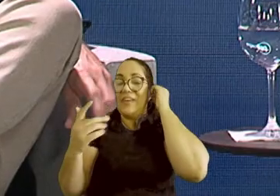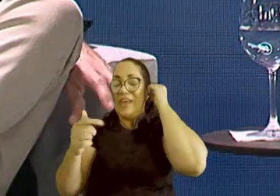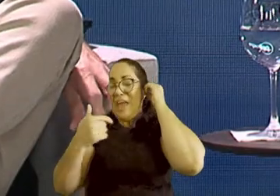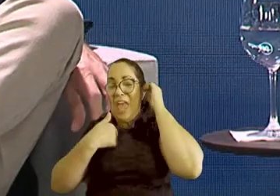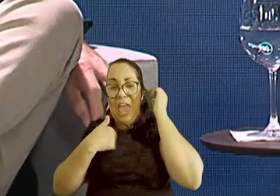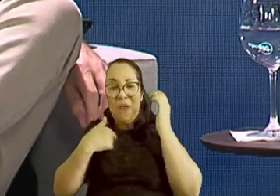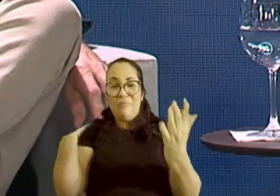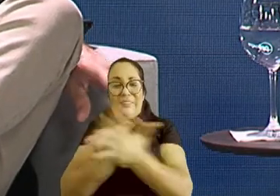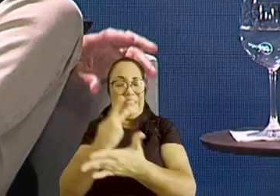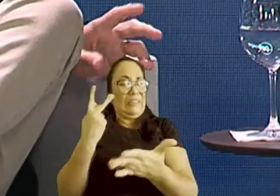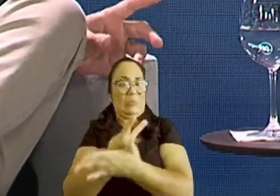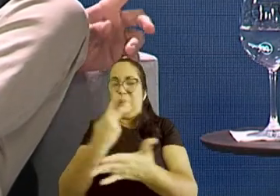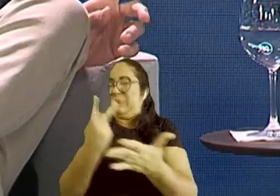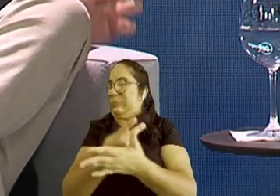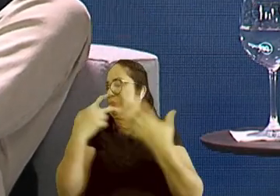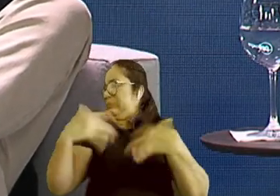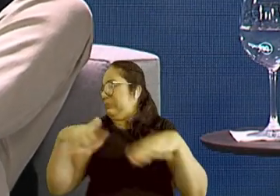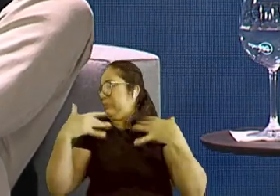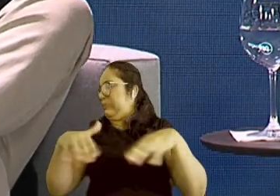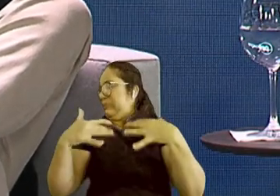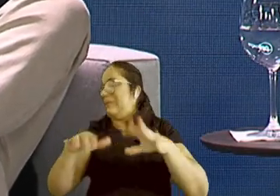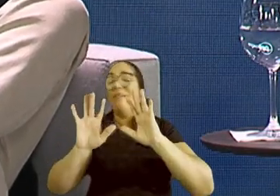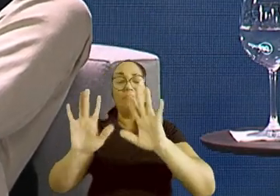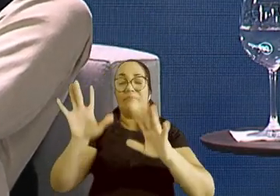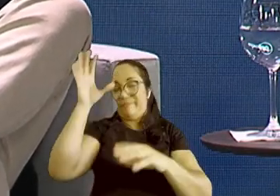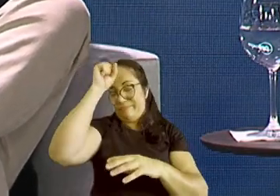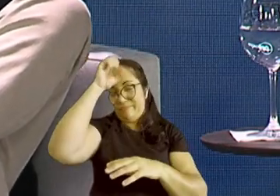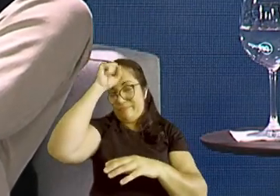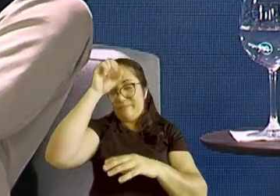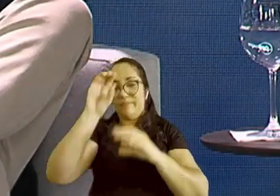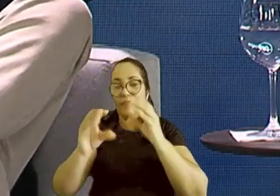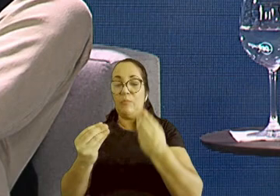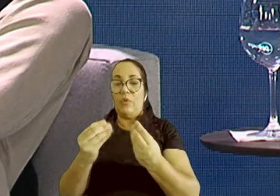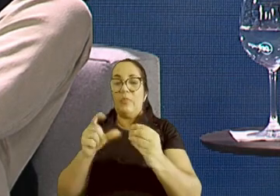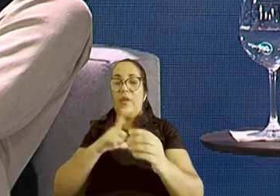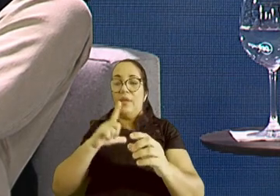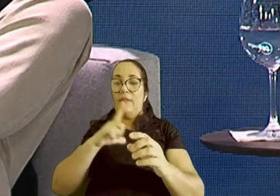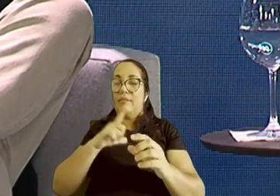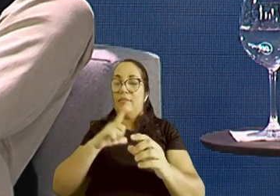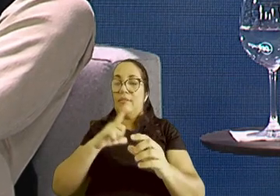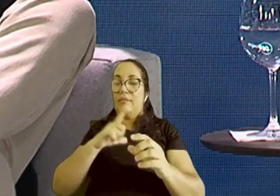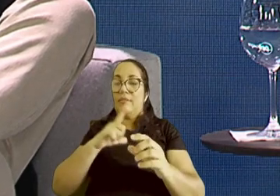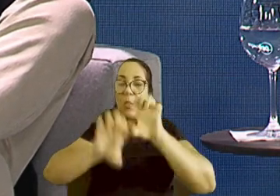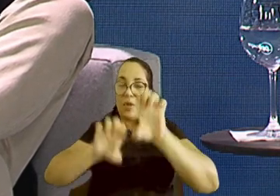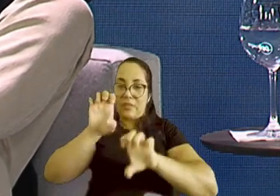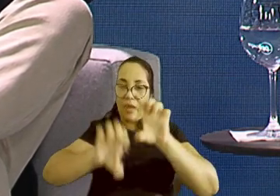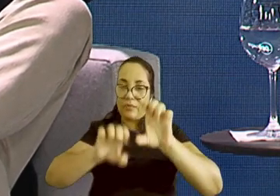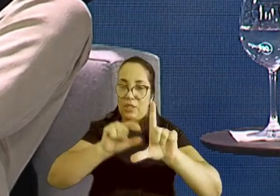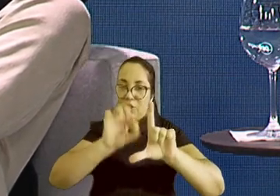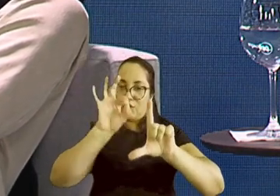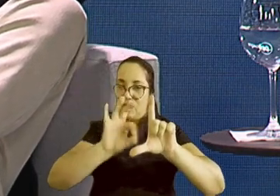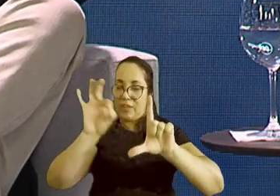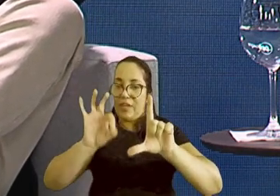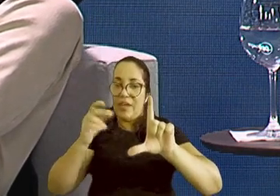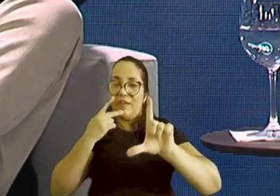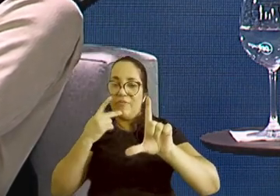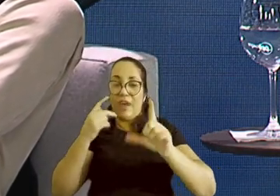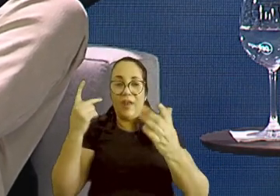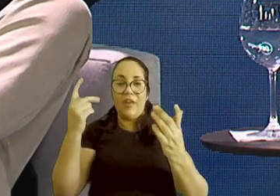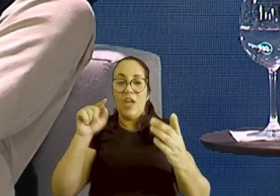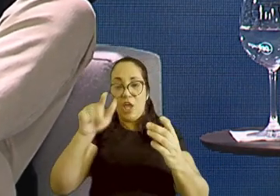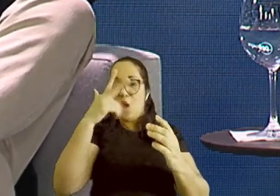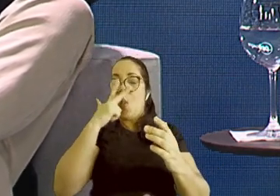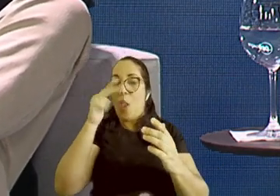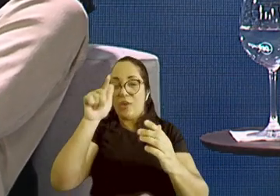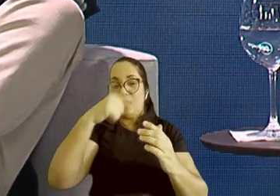aprendizado mas assim tem até uma estatística que diz assim tantas errei para caramba acho que todo mundo concorda aqui acho que a gente errou muito